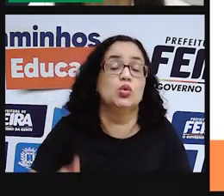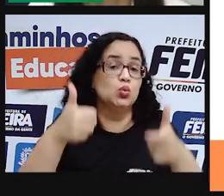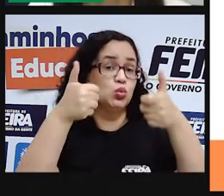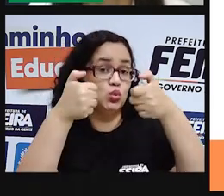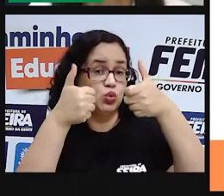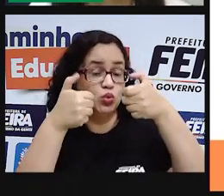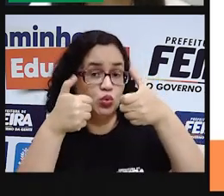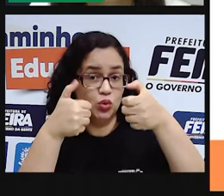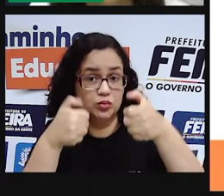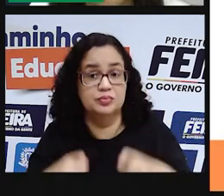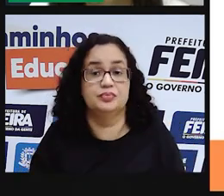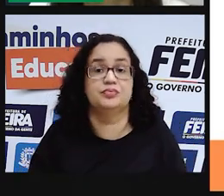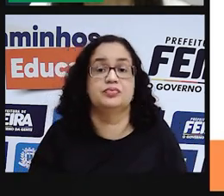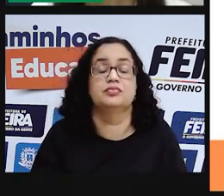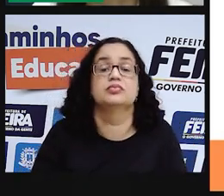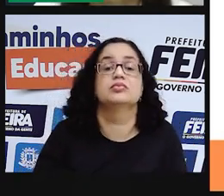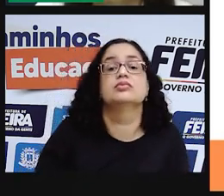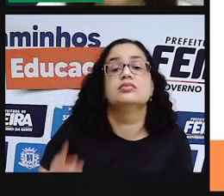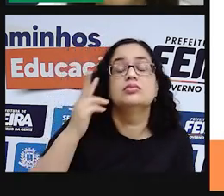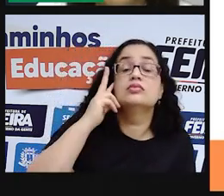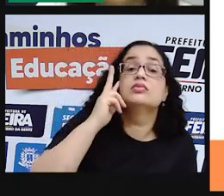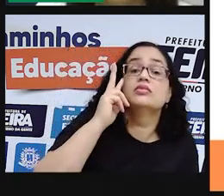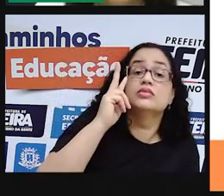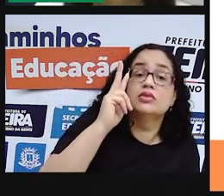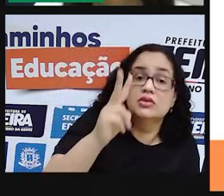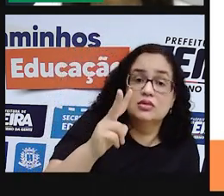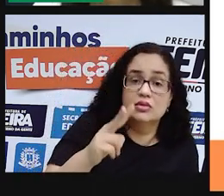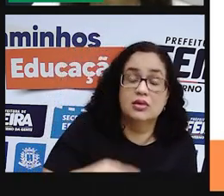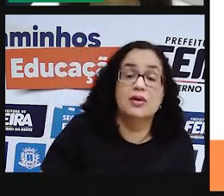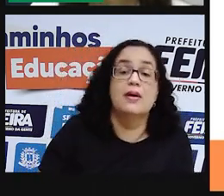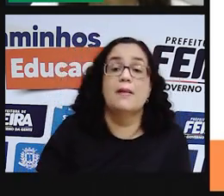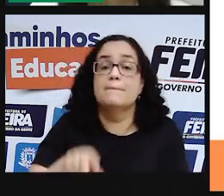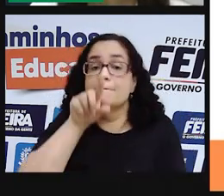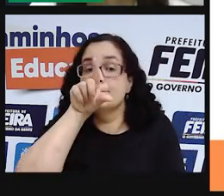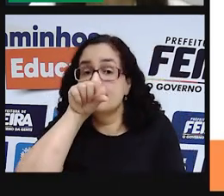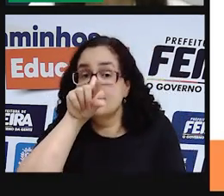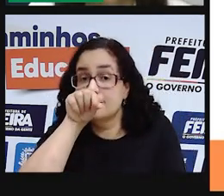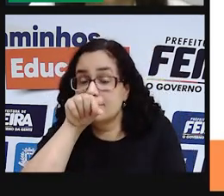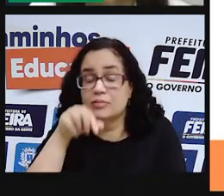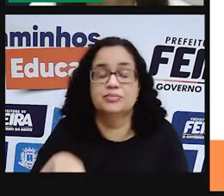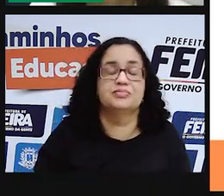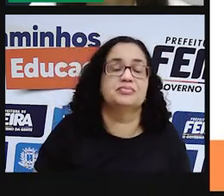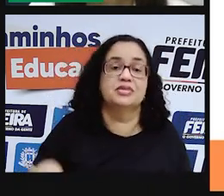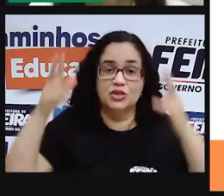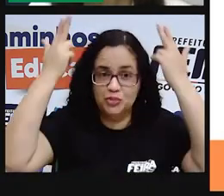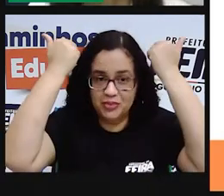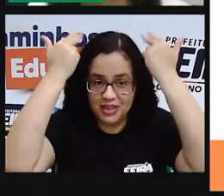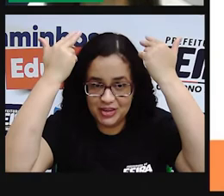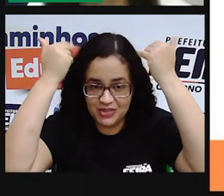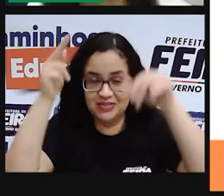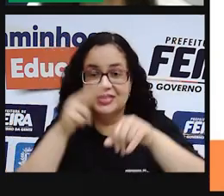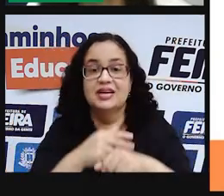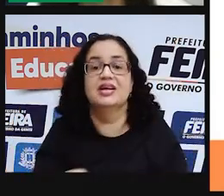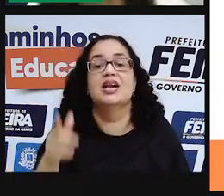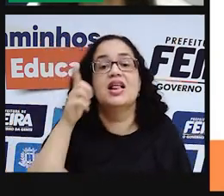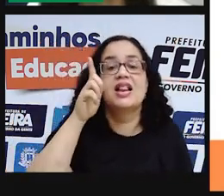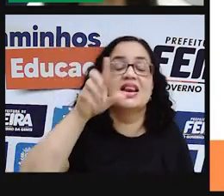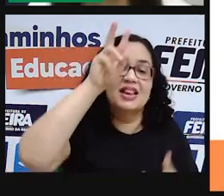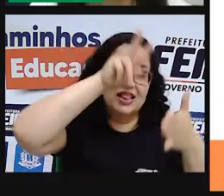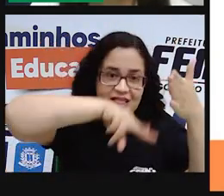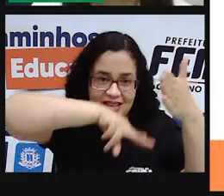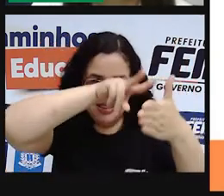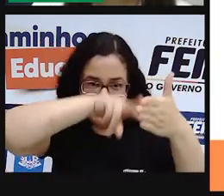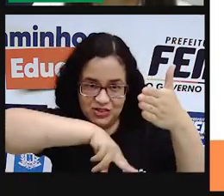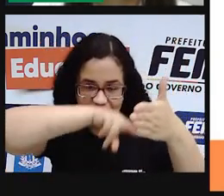jogo, um produto, como foi visto lá com os ovos de Páscoa. Isso para conseguir convencer o leitor